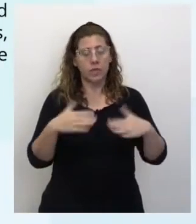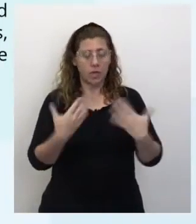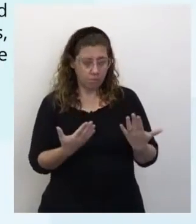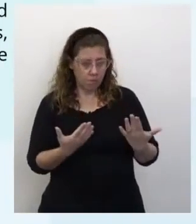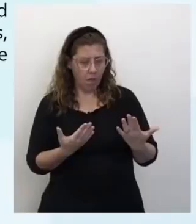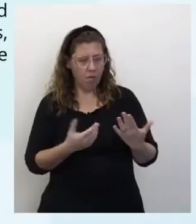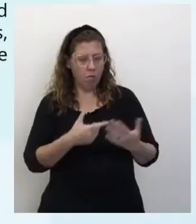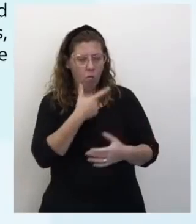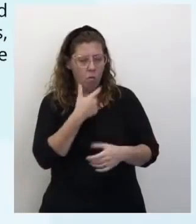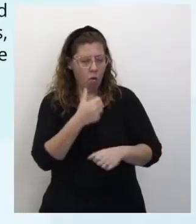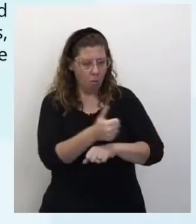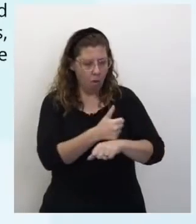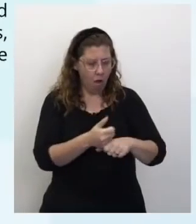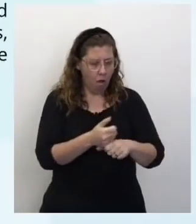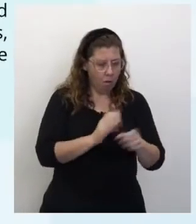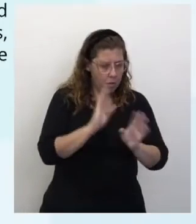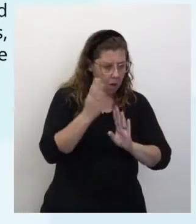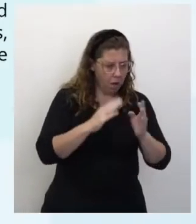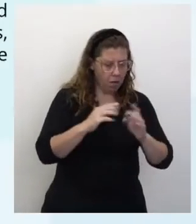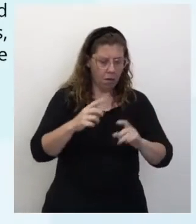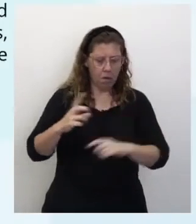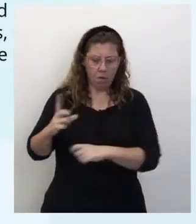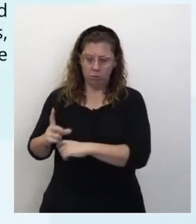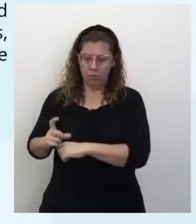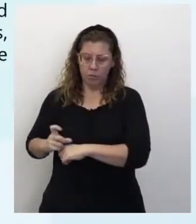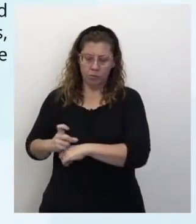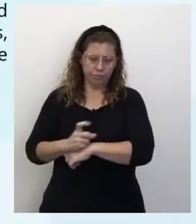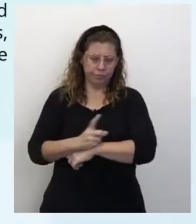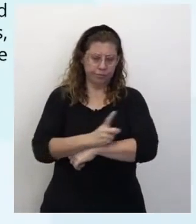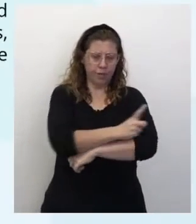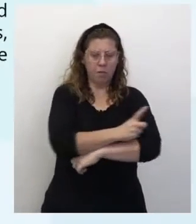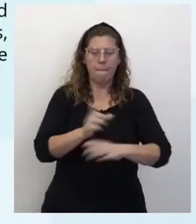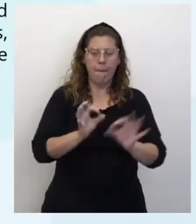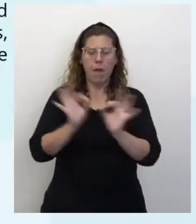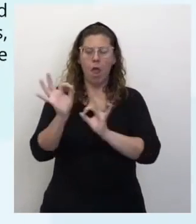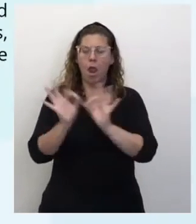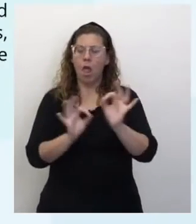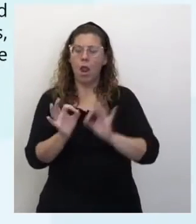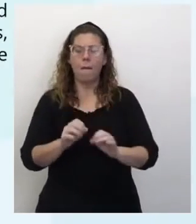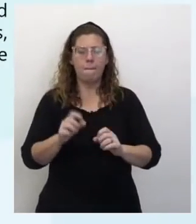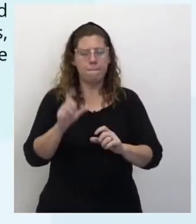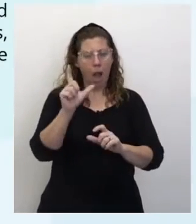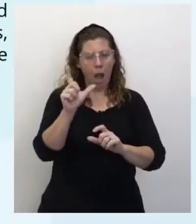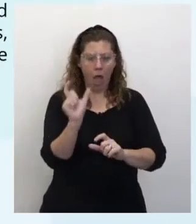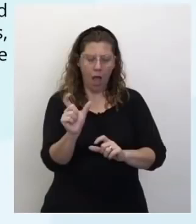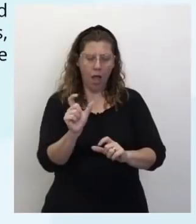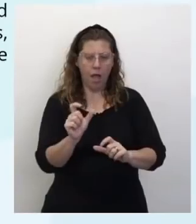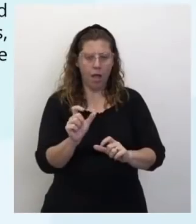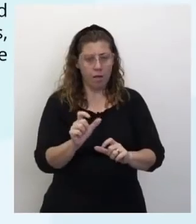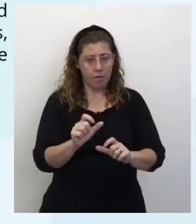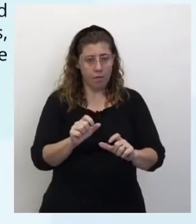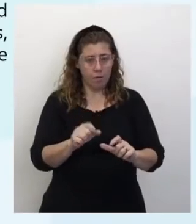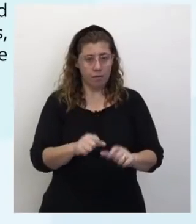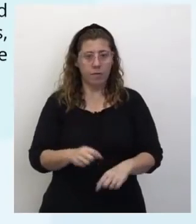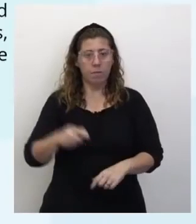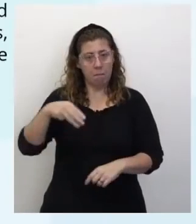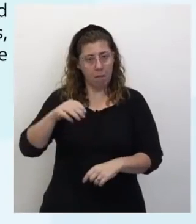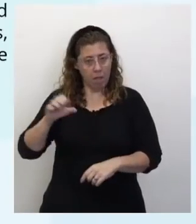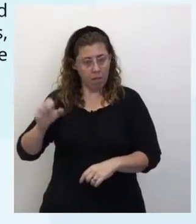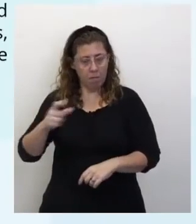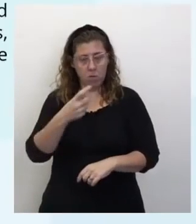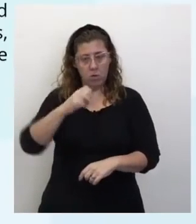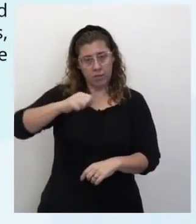e evolucionário, teoria da evolução, Richard Dawkins, ele inventou a palavra meme em 1976. He said